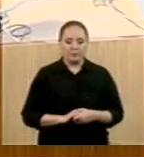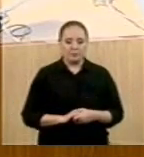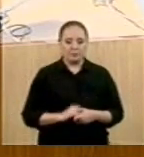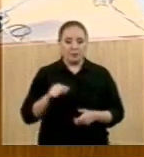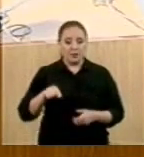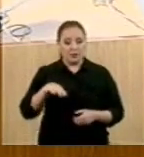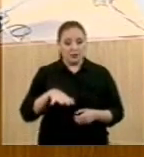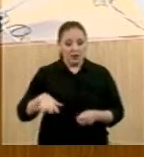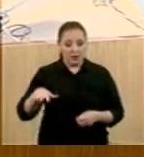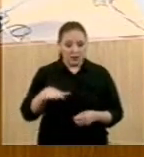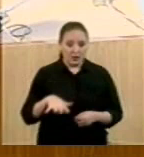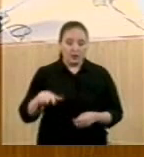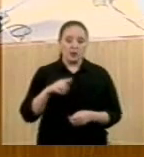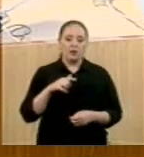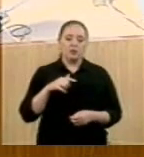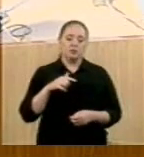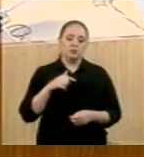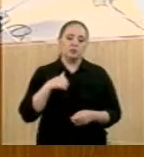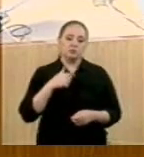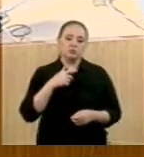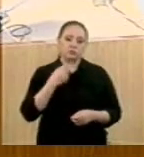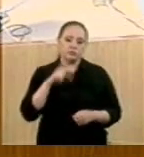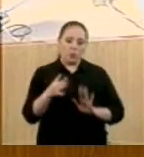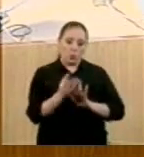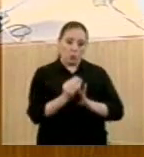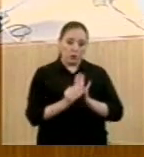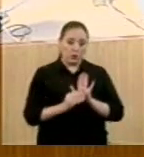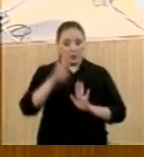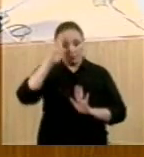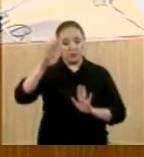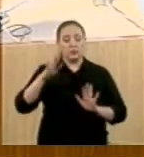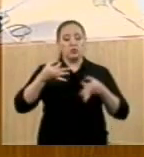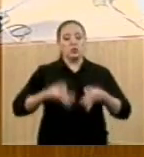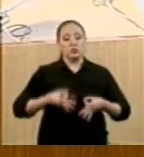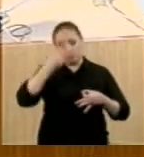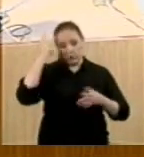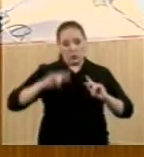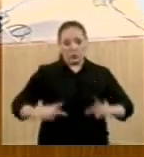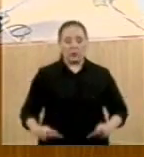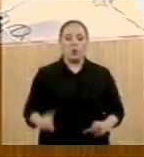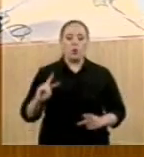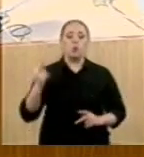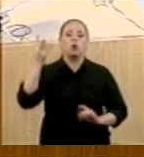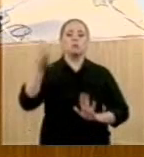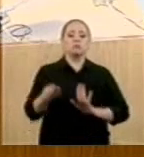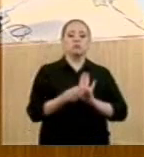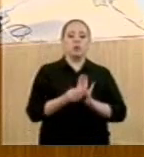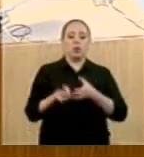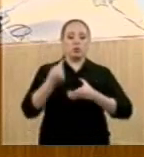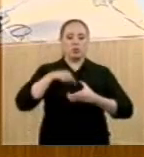compreensões, adoto como conteúdo do princípio da dignidade da pessoa humana o valor intrínseco